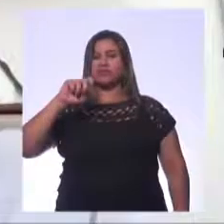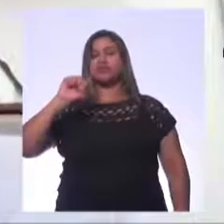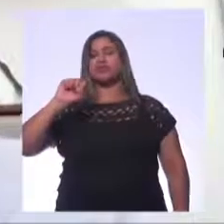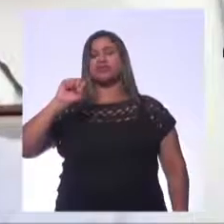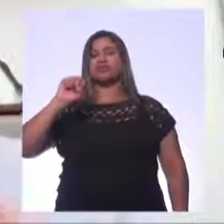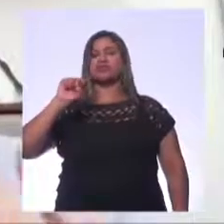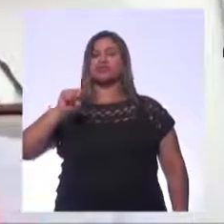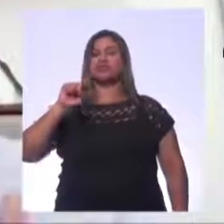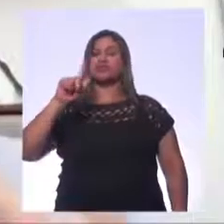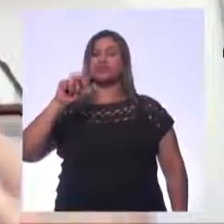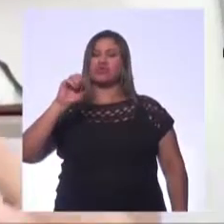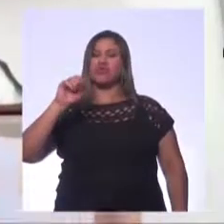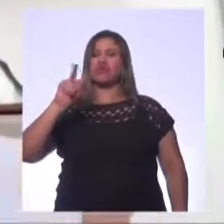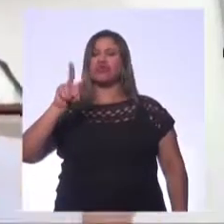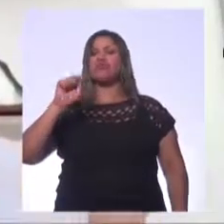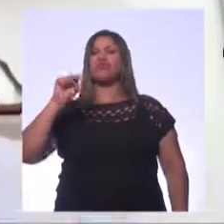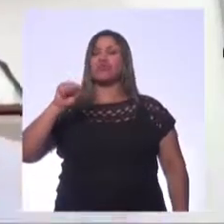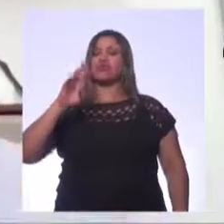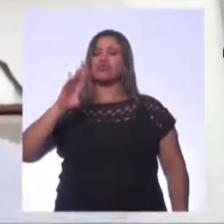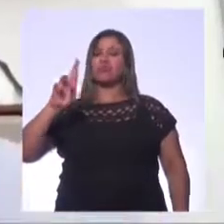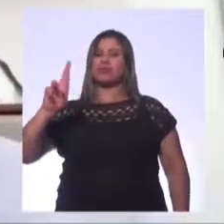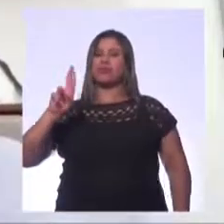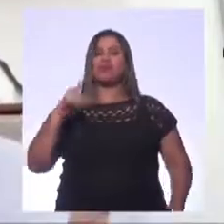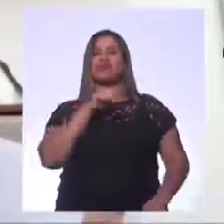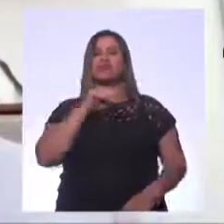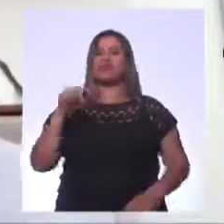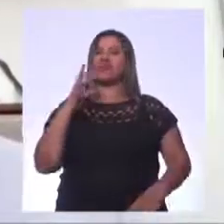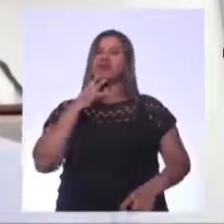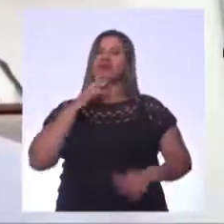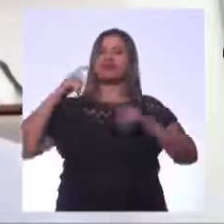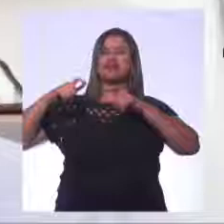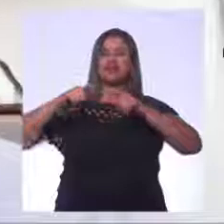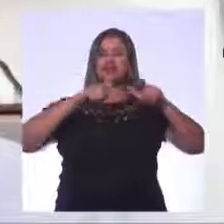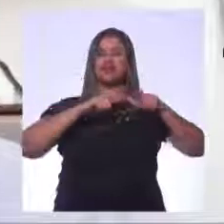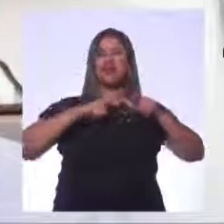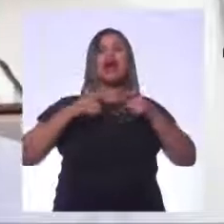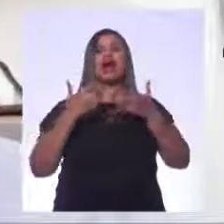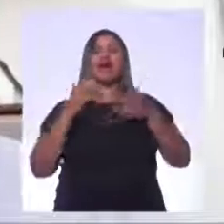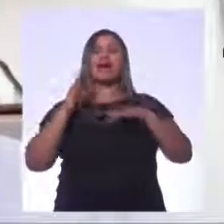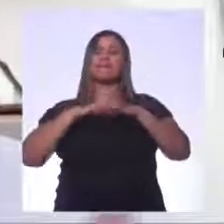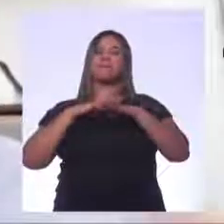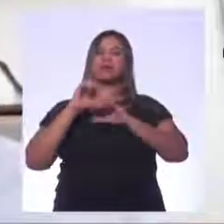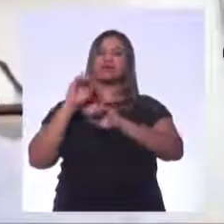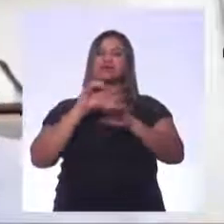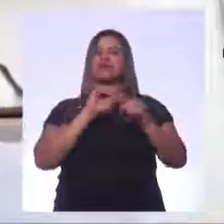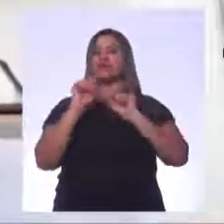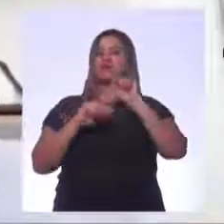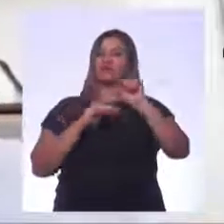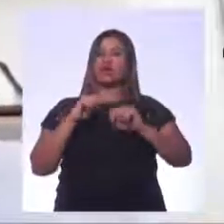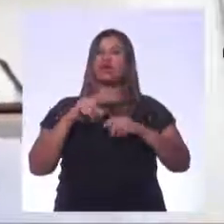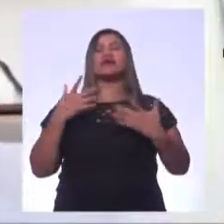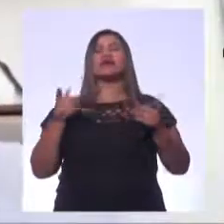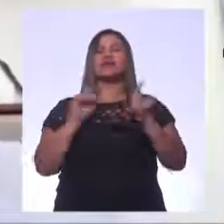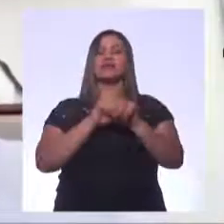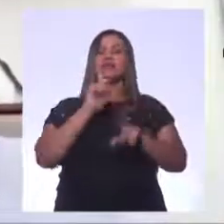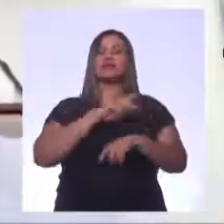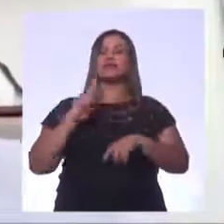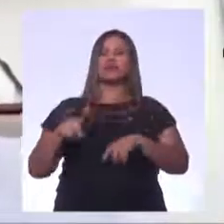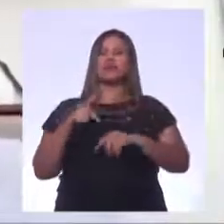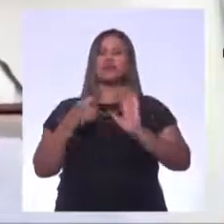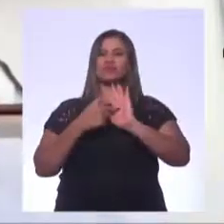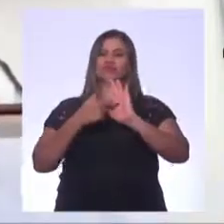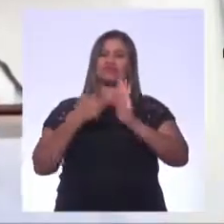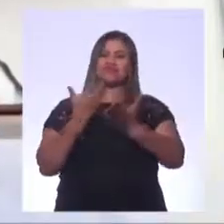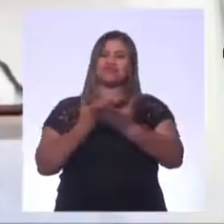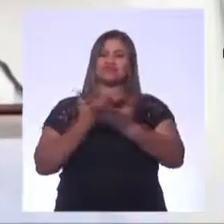www.centrodinovação.sp.gov.br. Lá vocês vão poder conhecer mais sobre o nosso espaço, sobre nossas trilhas formativas e sobre os professores que estão aqui apresentando